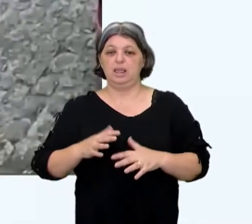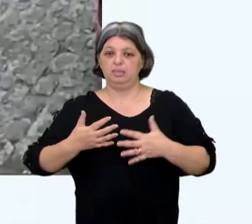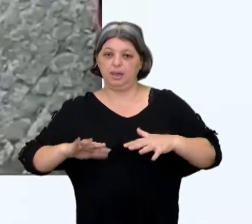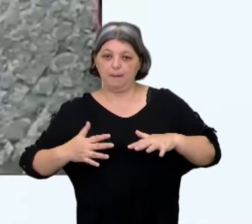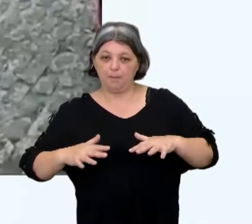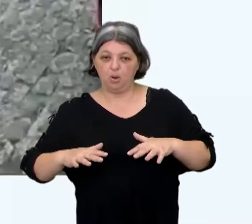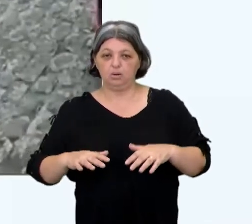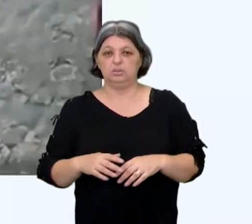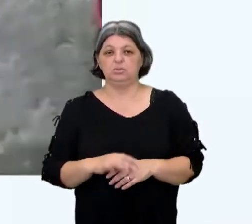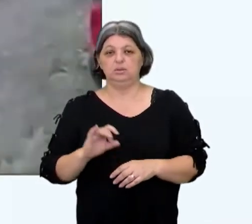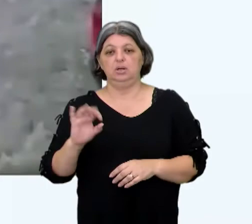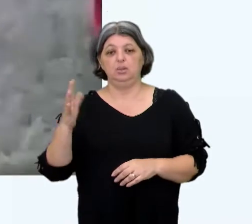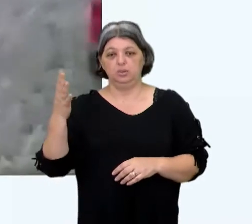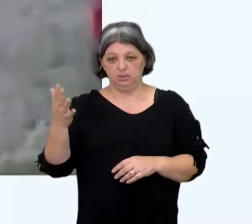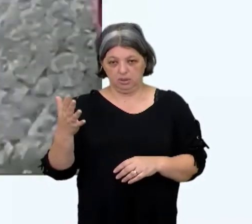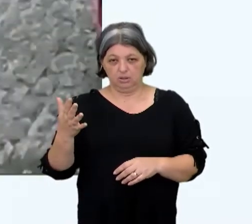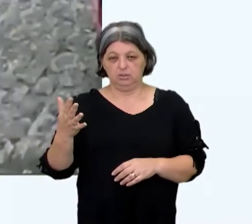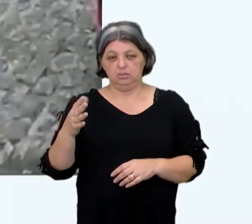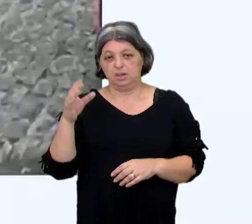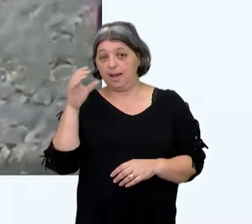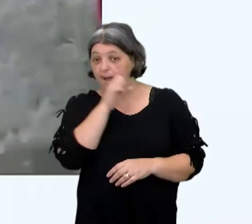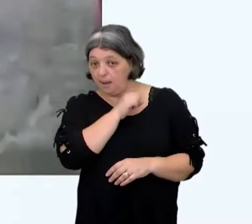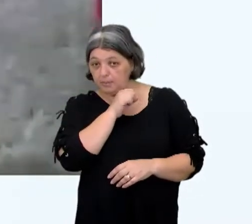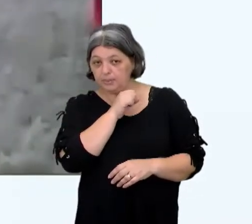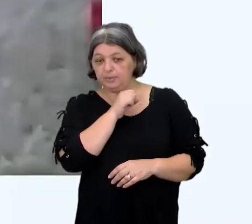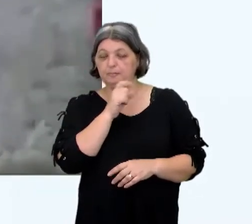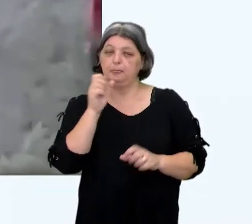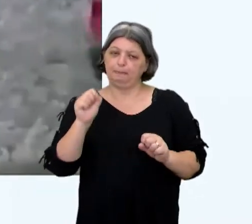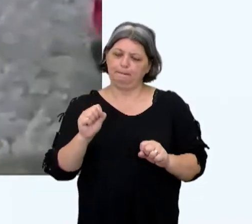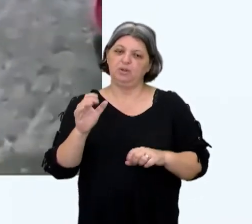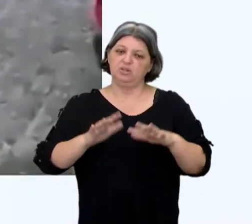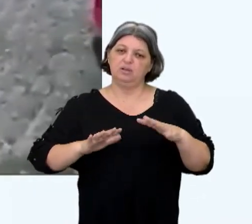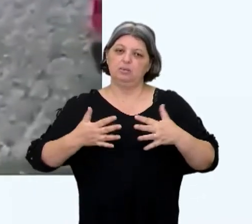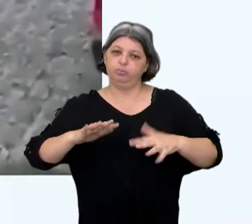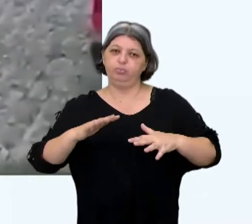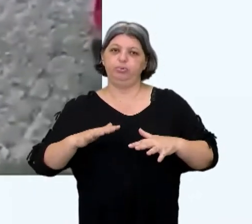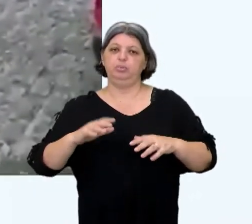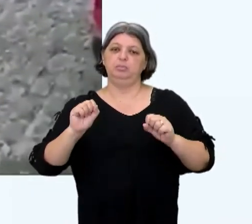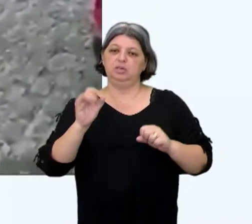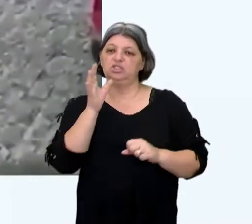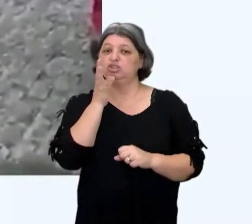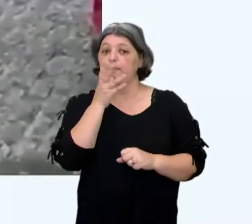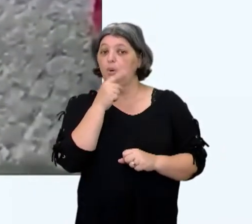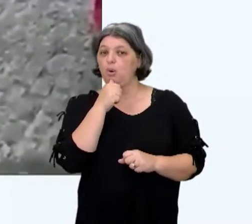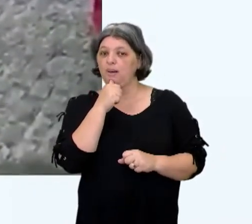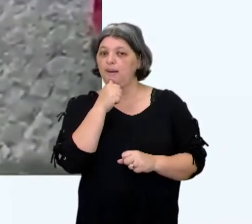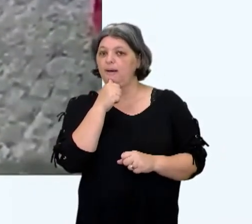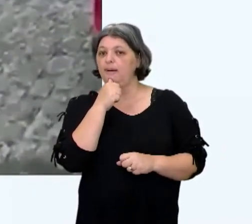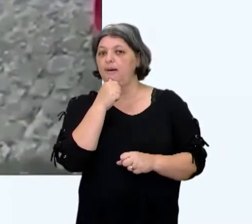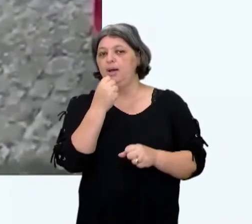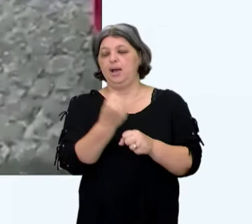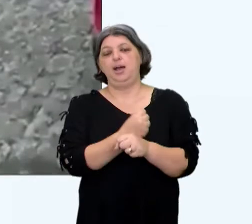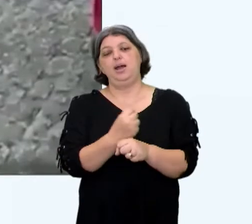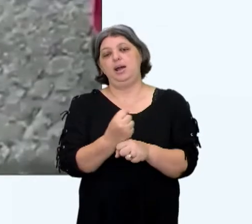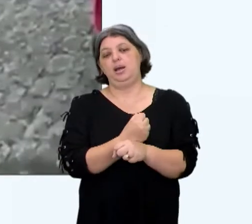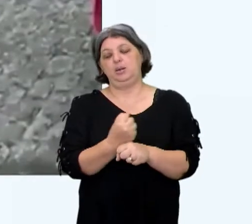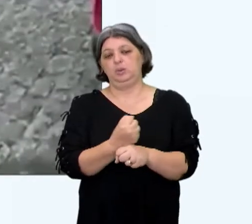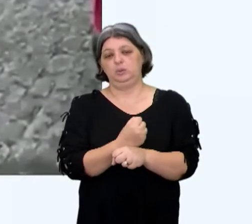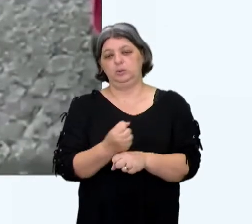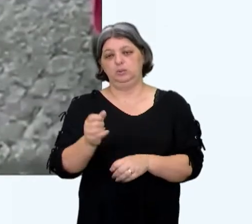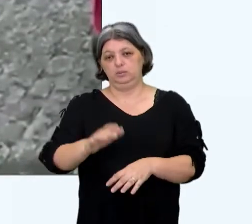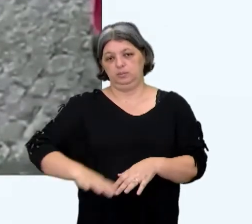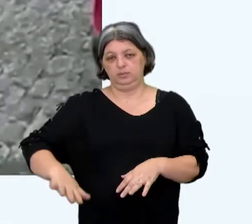que acontecem de forma repentina e pode durar até anos. Essa é uma das regiões que foram